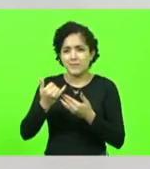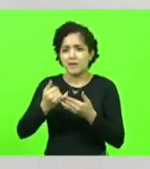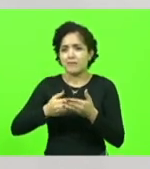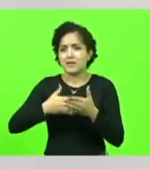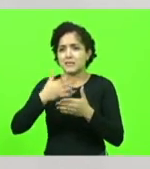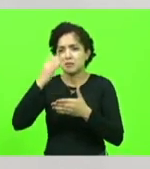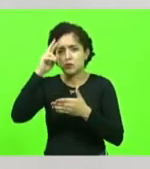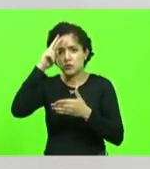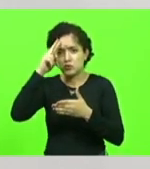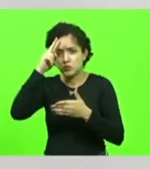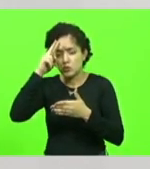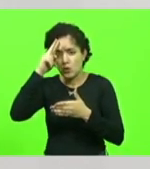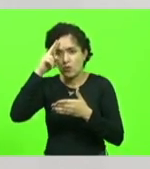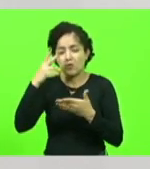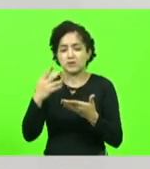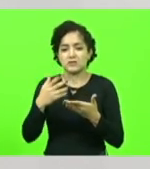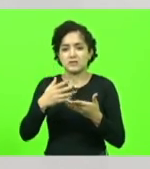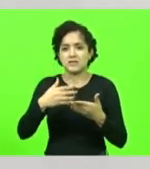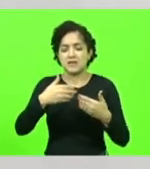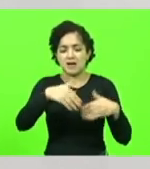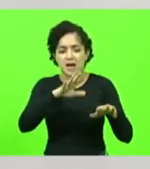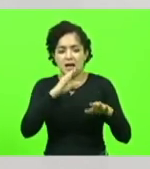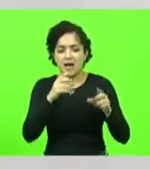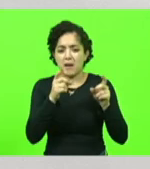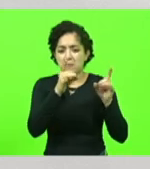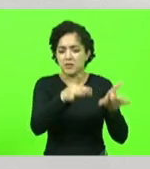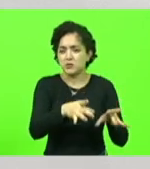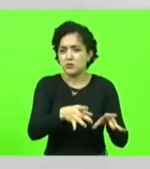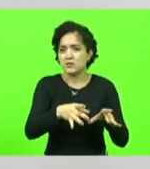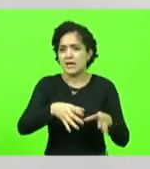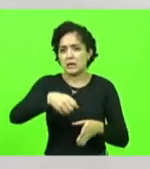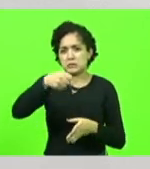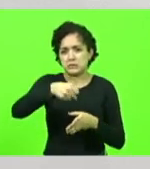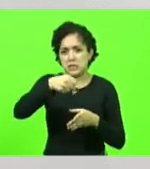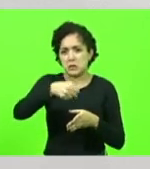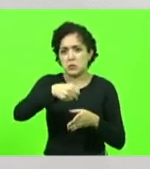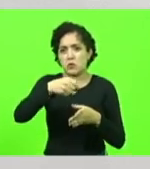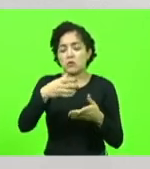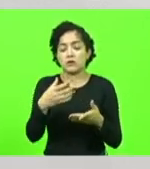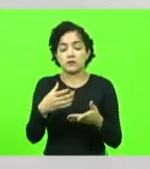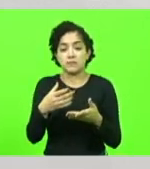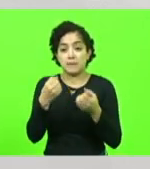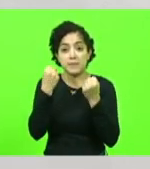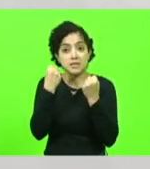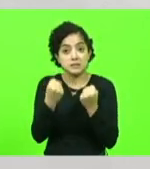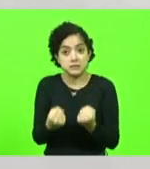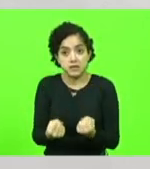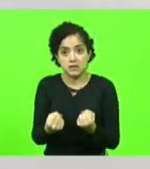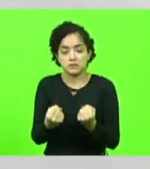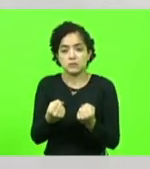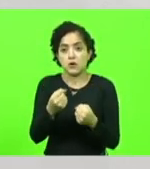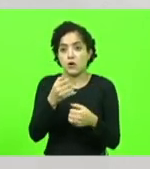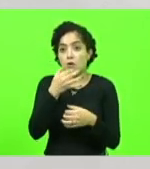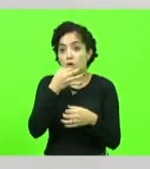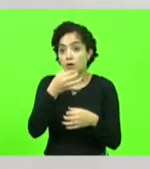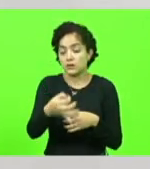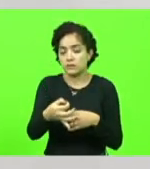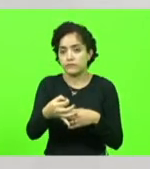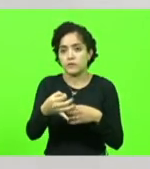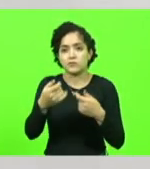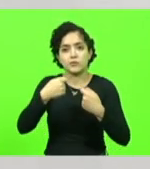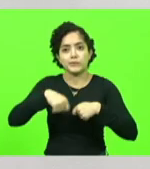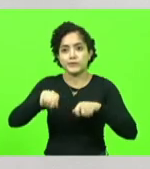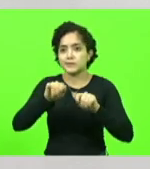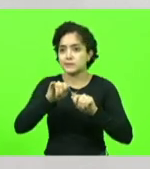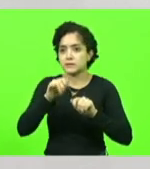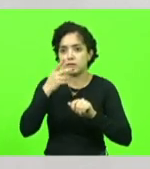animal jogado num canto, num saco plástico, enfim, eu não vou falar aqui que é tão pesado que a gente não precisa trazer essa